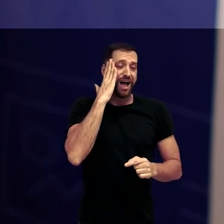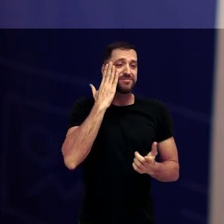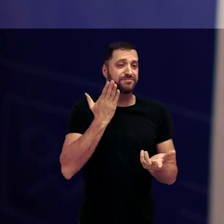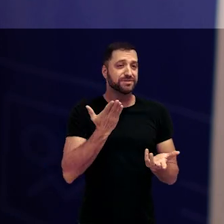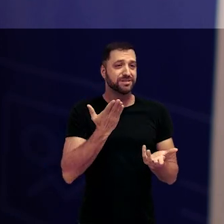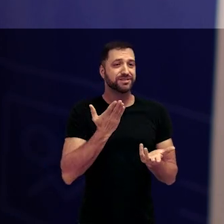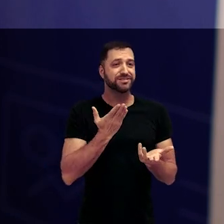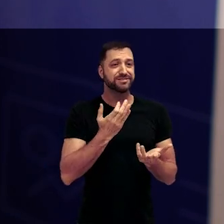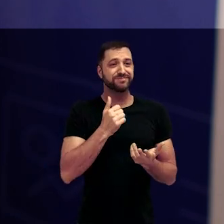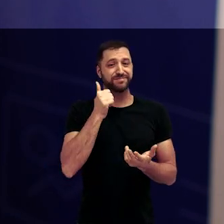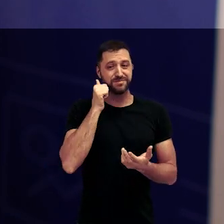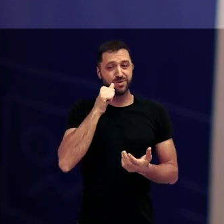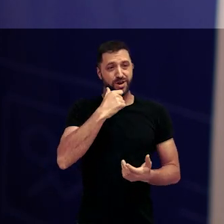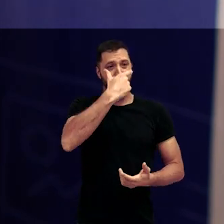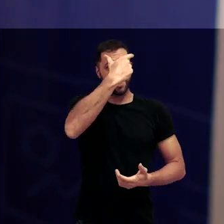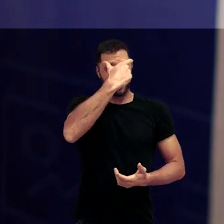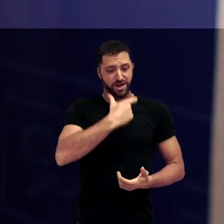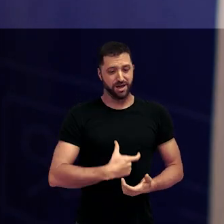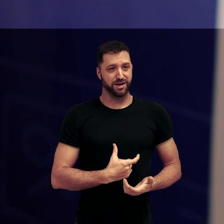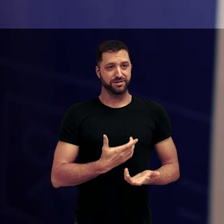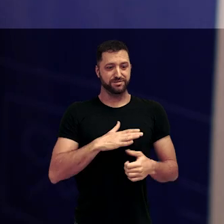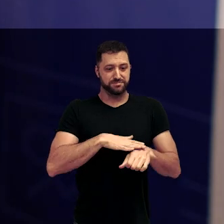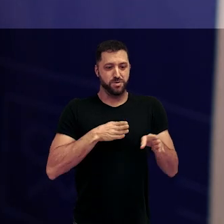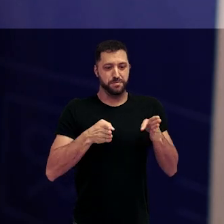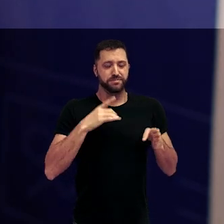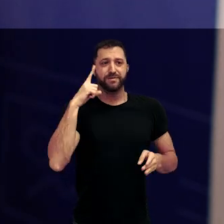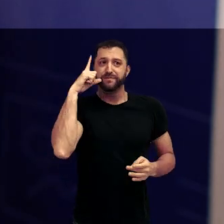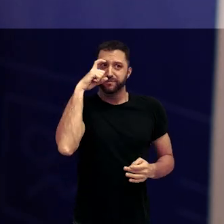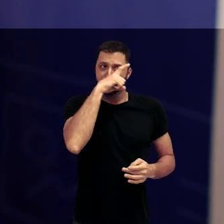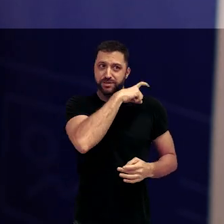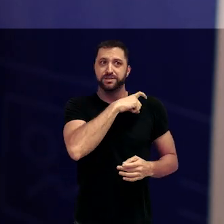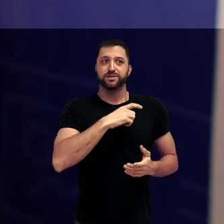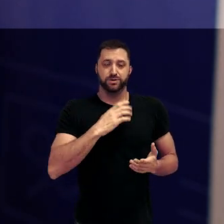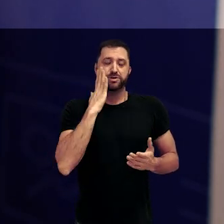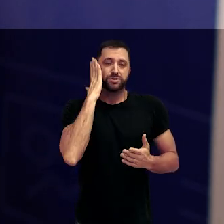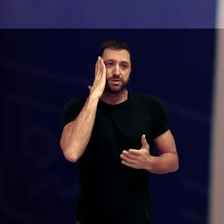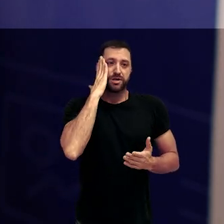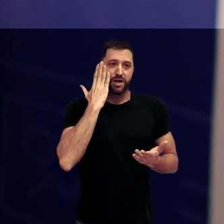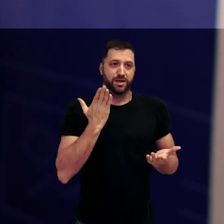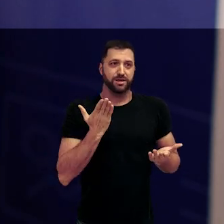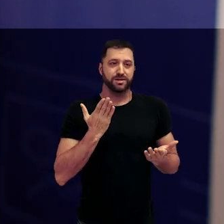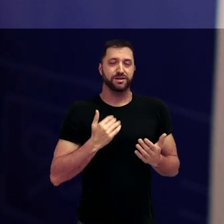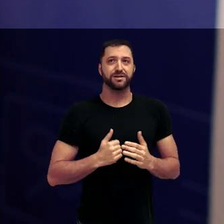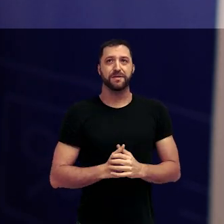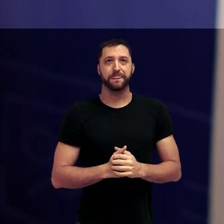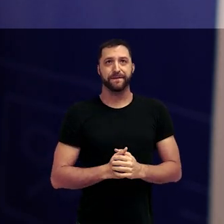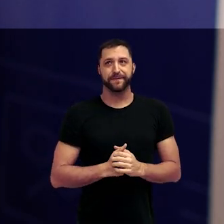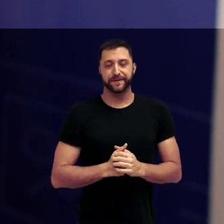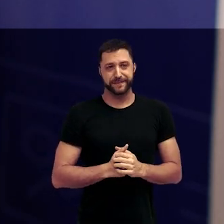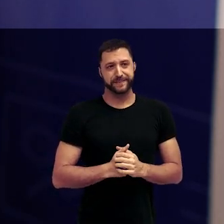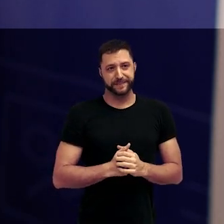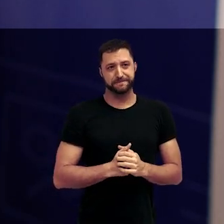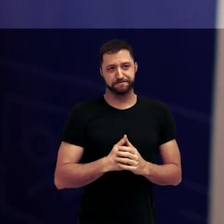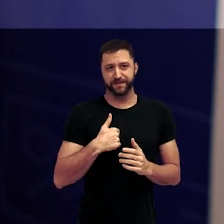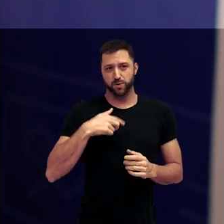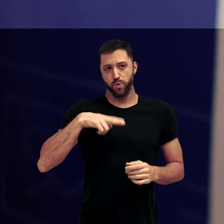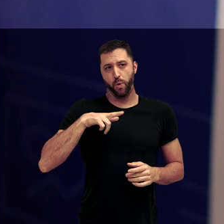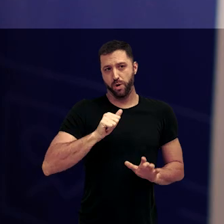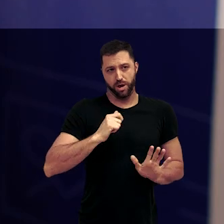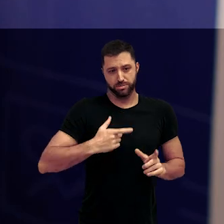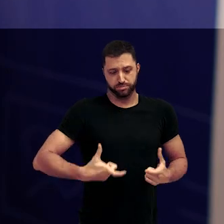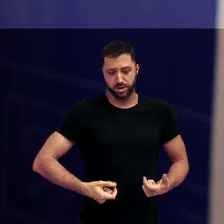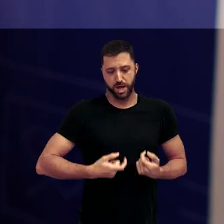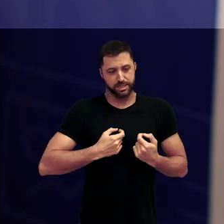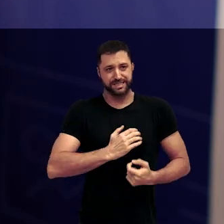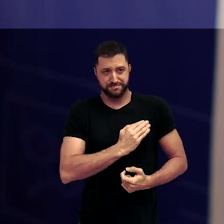emocionada, porque a gente sabe o que representa para a mulher passar um momento desse. Eu não